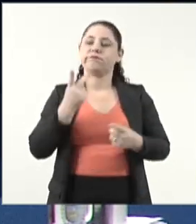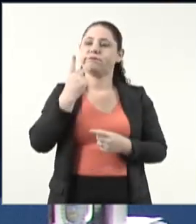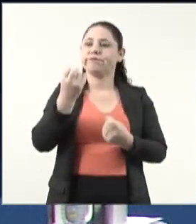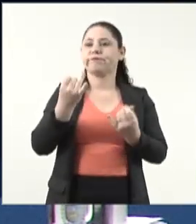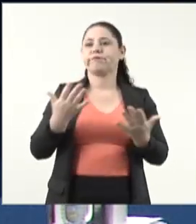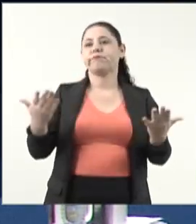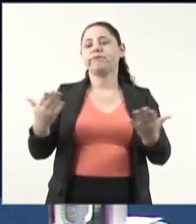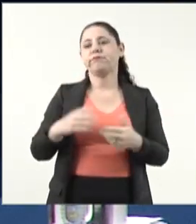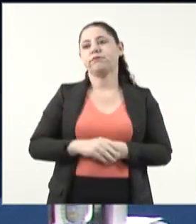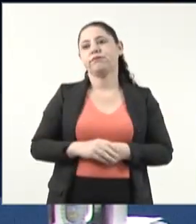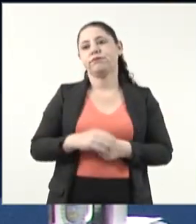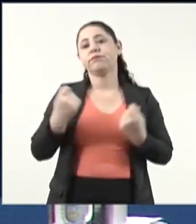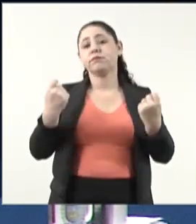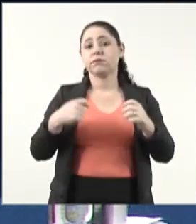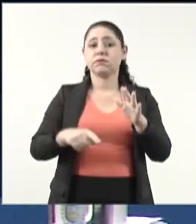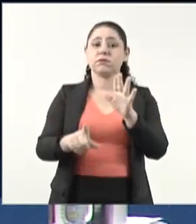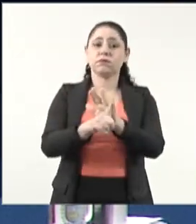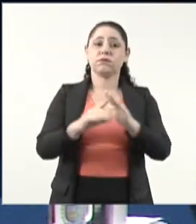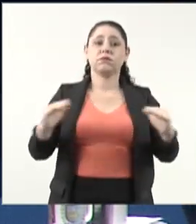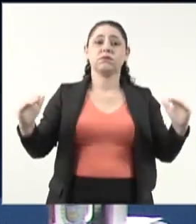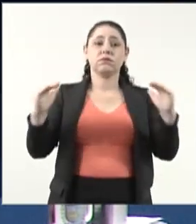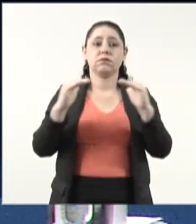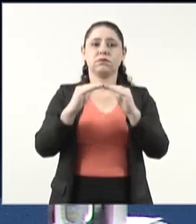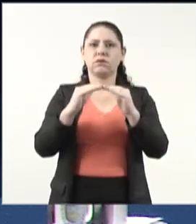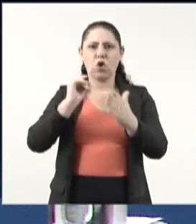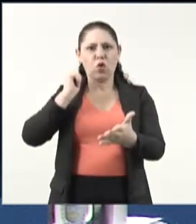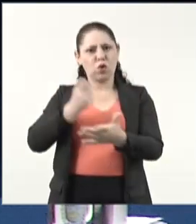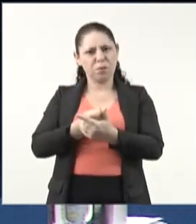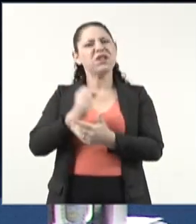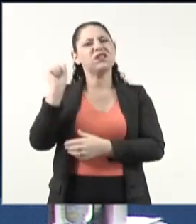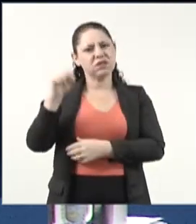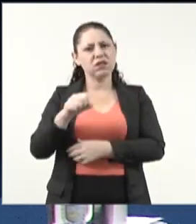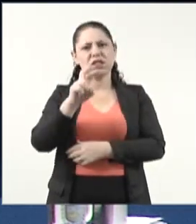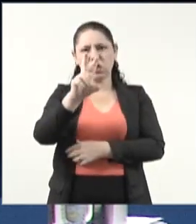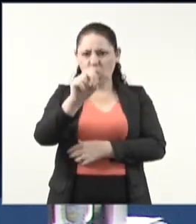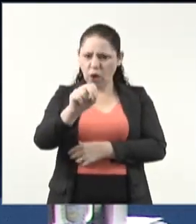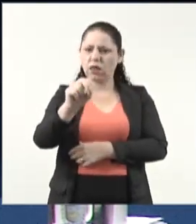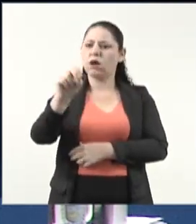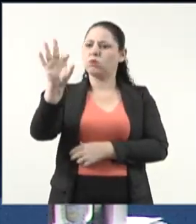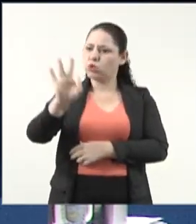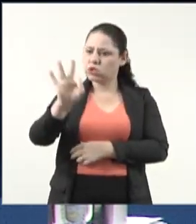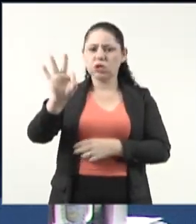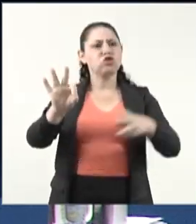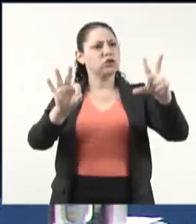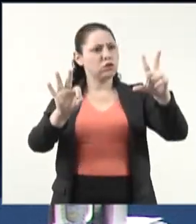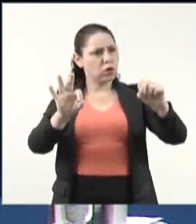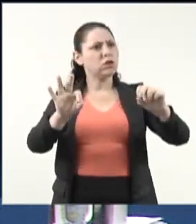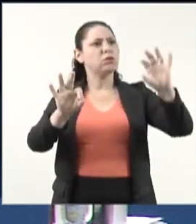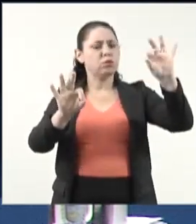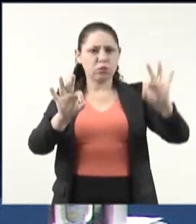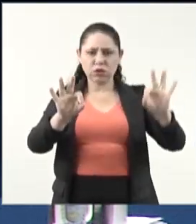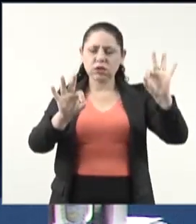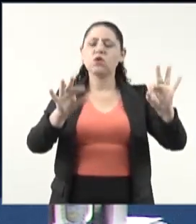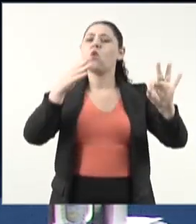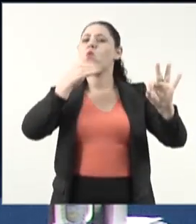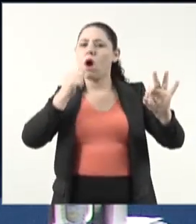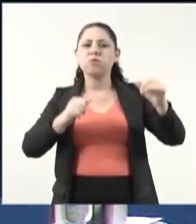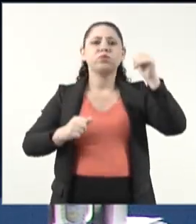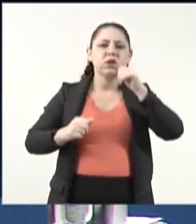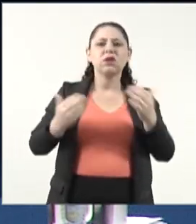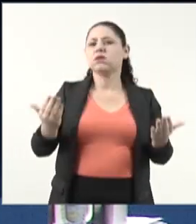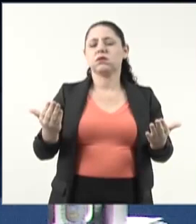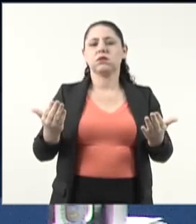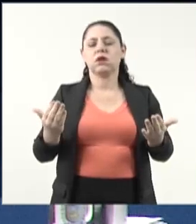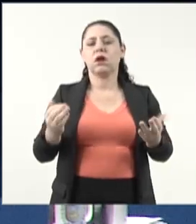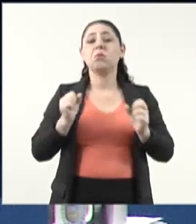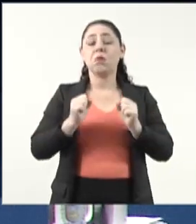falou, hoje nós temos que ter uma lei de paridade, uma lei que obrigue, sim, os assentos nas casas legislativas do nosso país, para